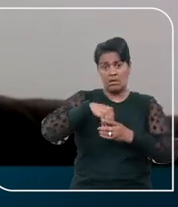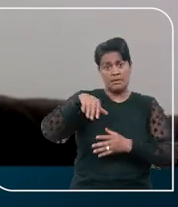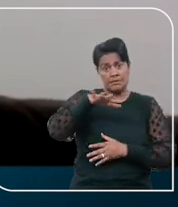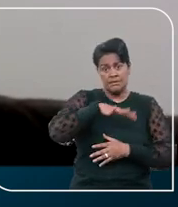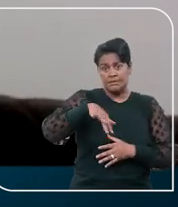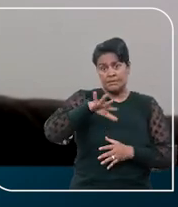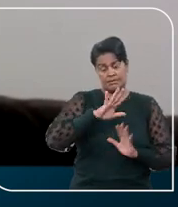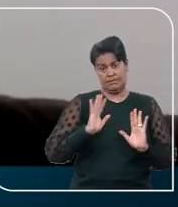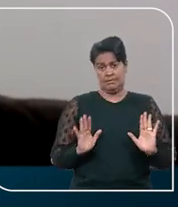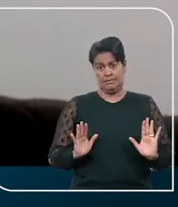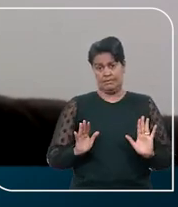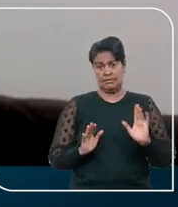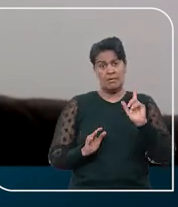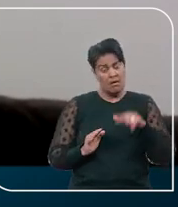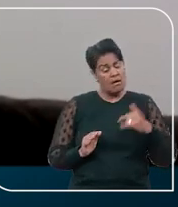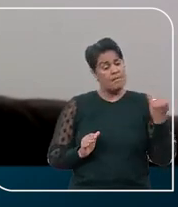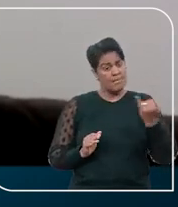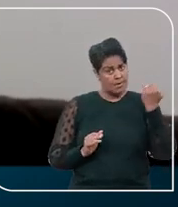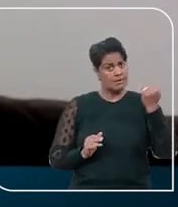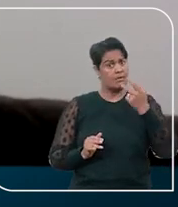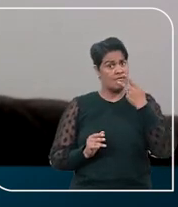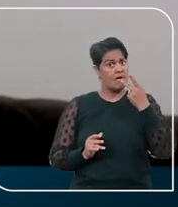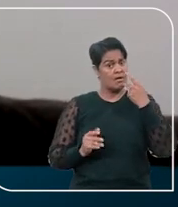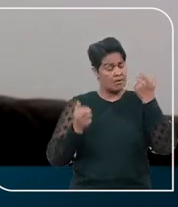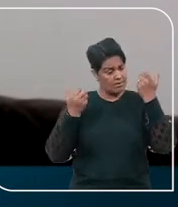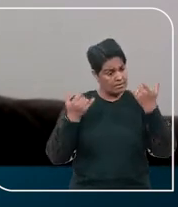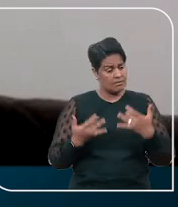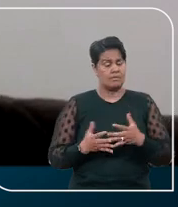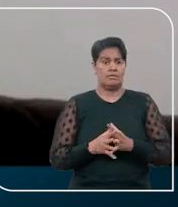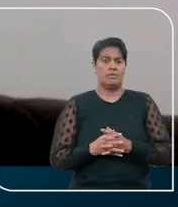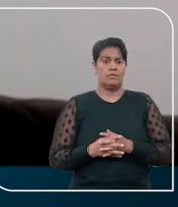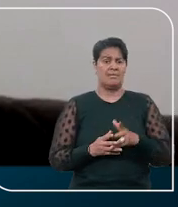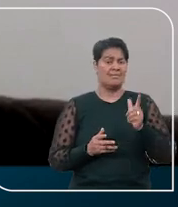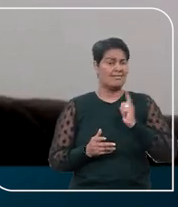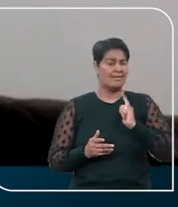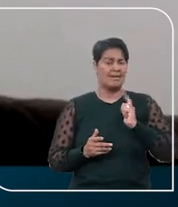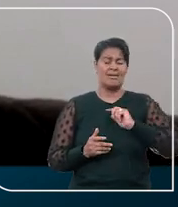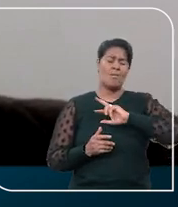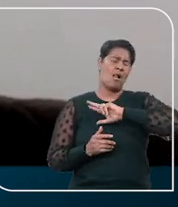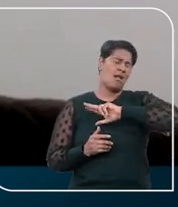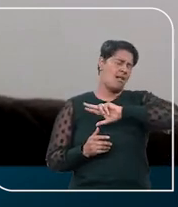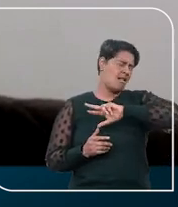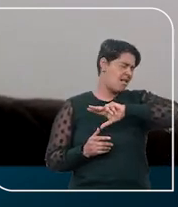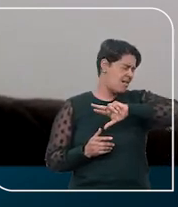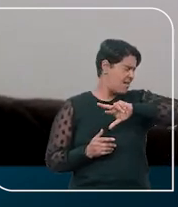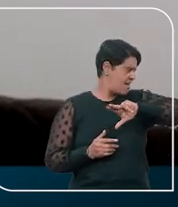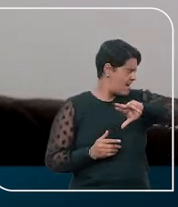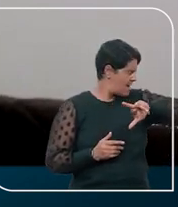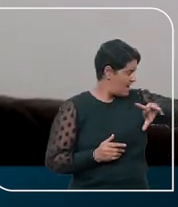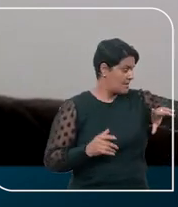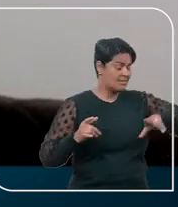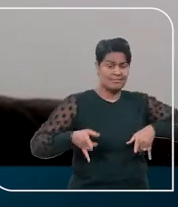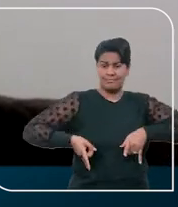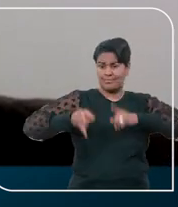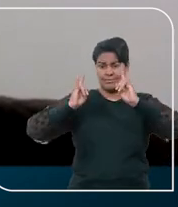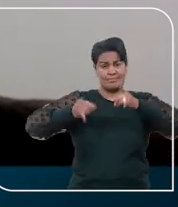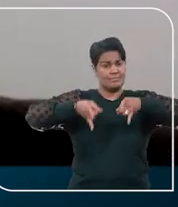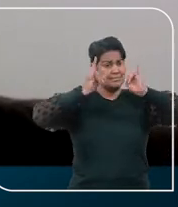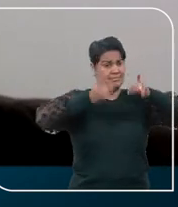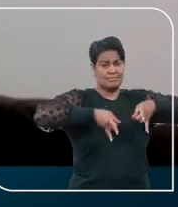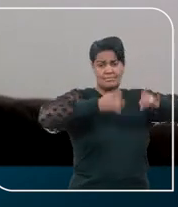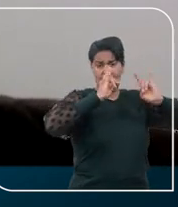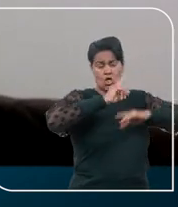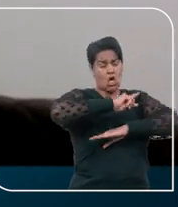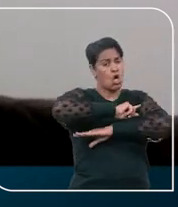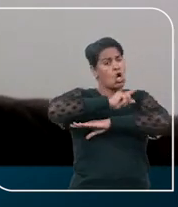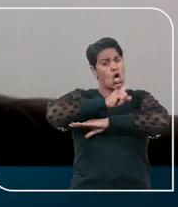bastante importante a gente falar, que temos dezenas, centenas e milhares de empreendimentos no Brasil, que é um